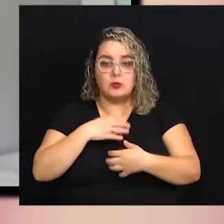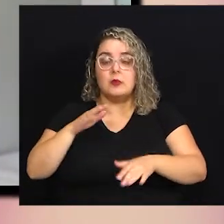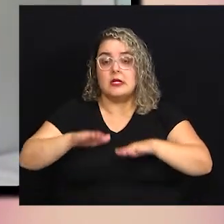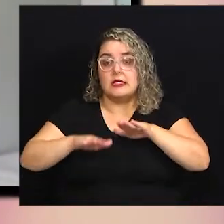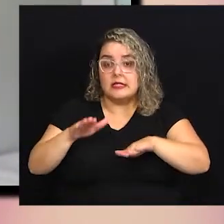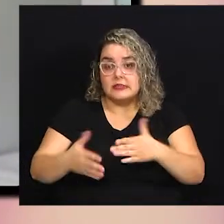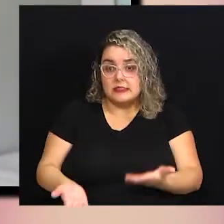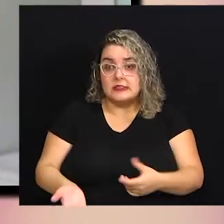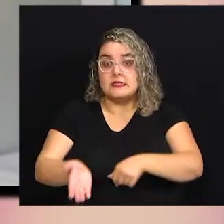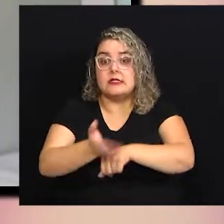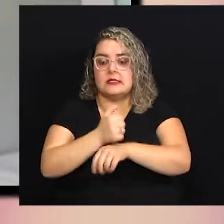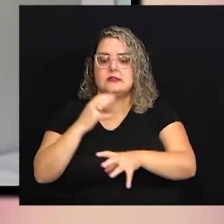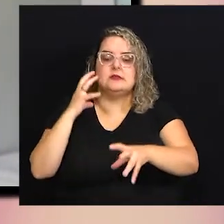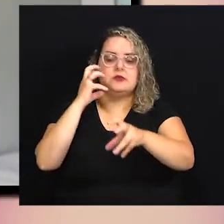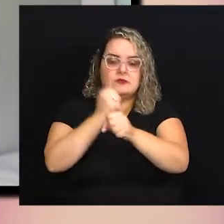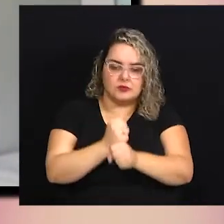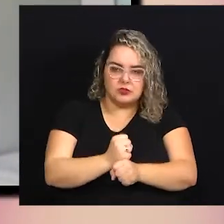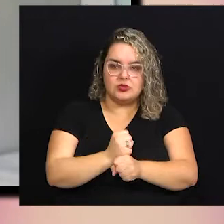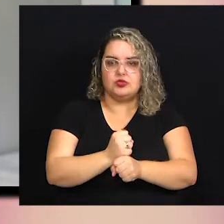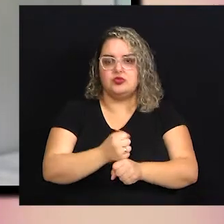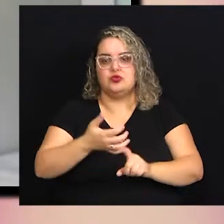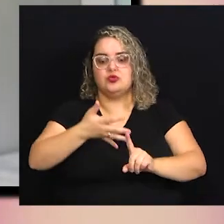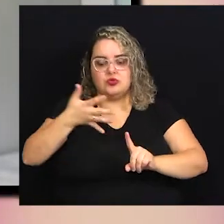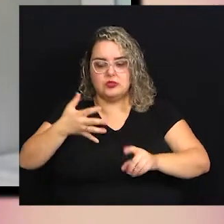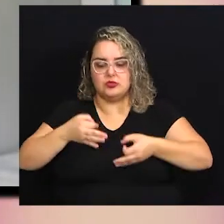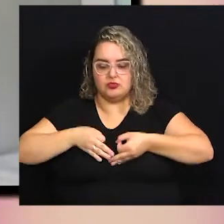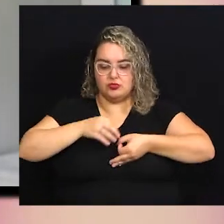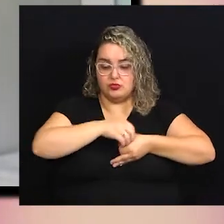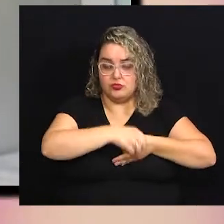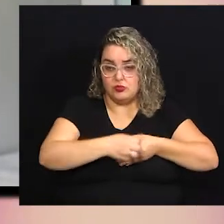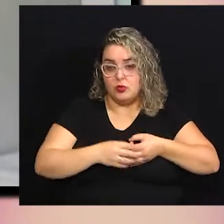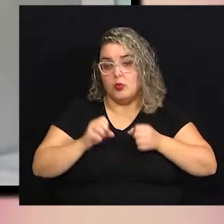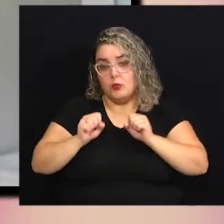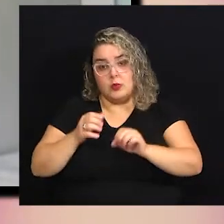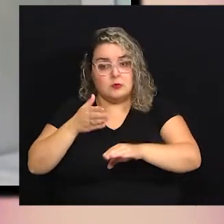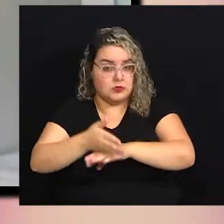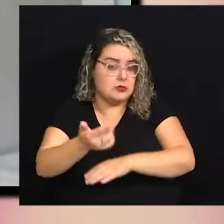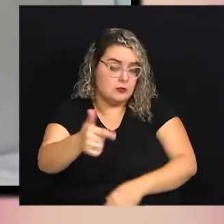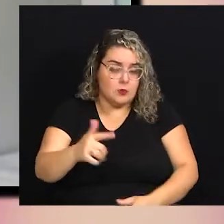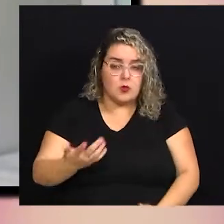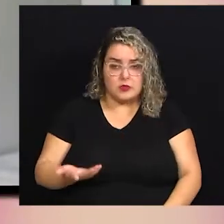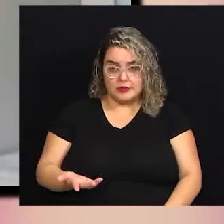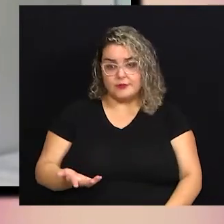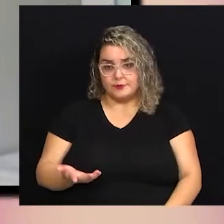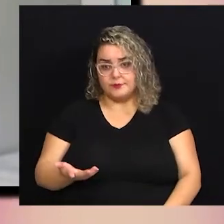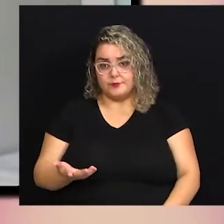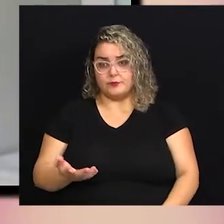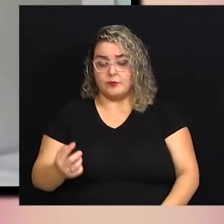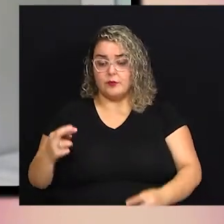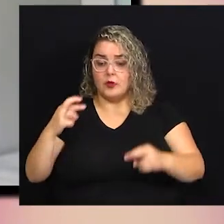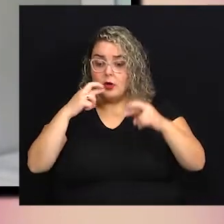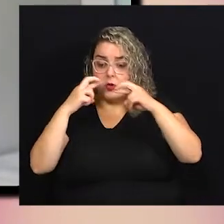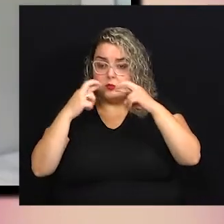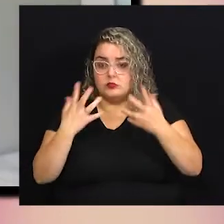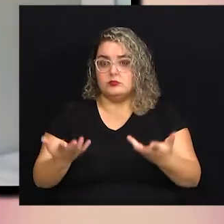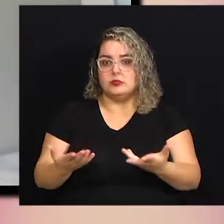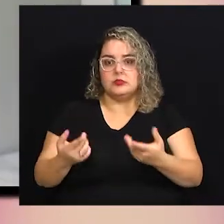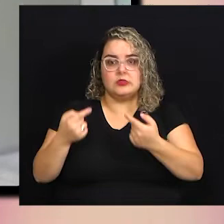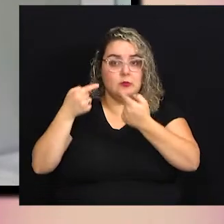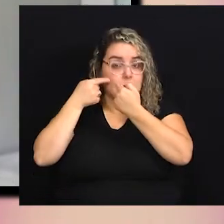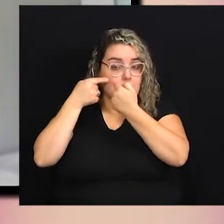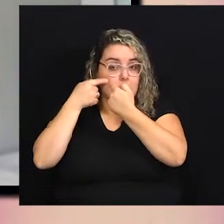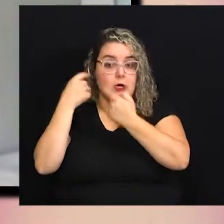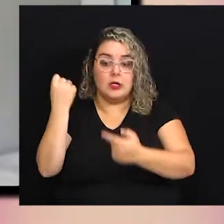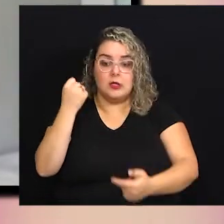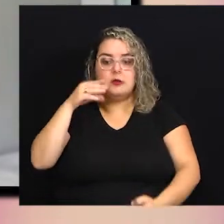nos sintomas. E às vezes, antes da gente fechar o diagnóstico de síndrome de ovário policístico, a gente pode reacessar isso depois. A gente observa a